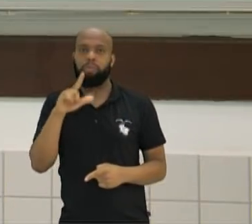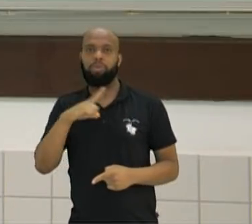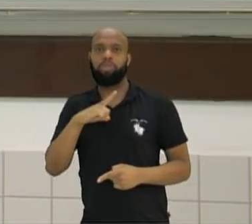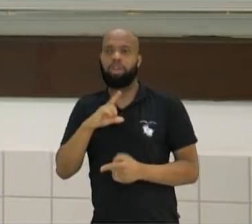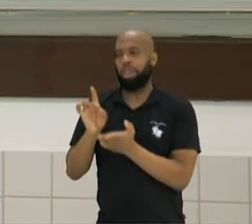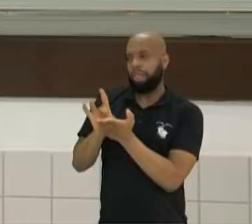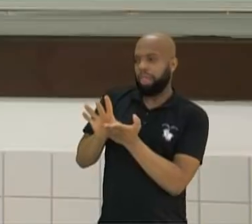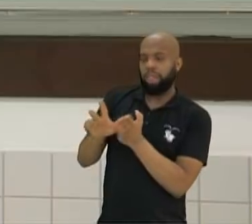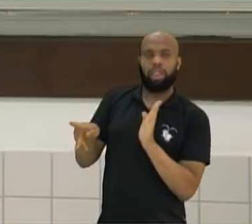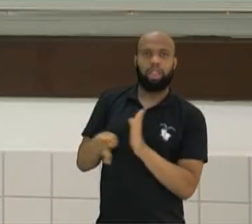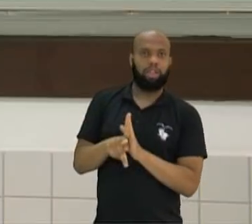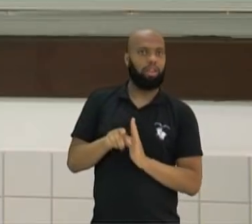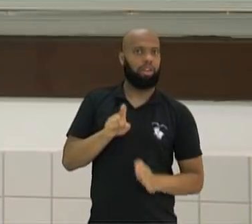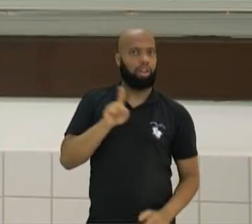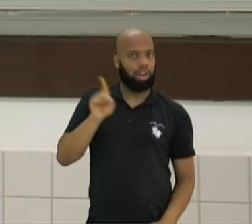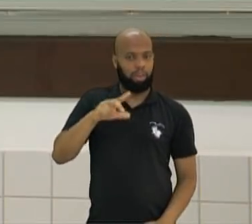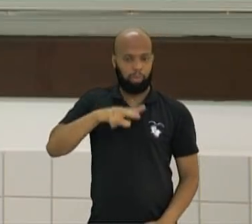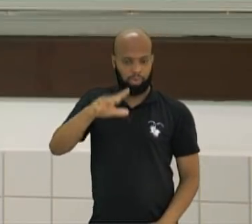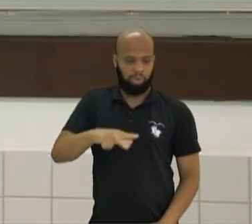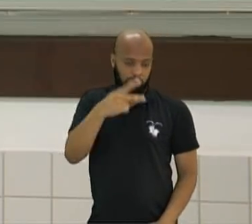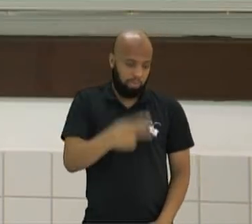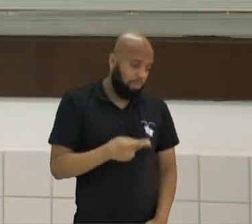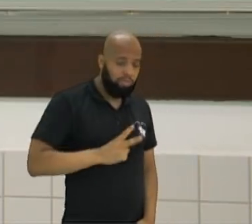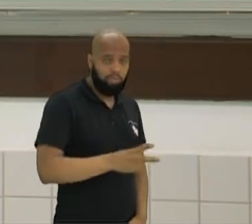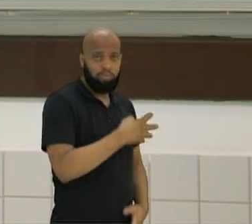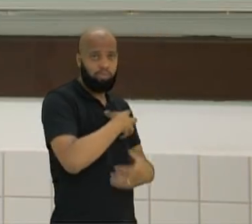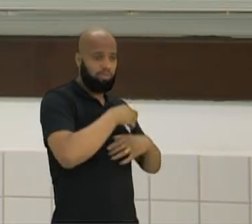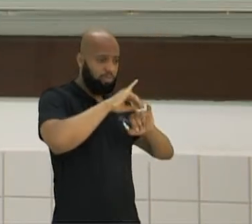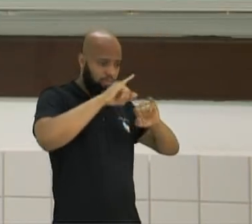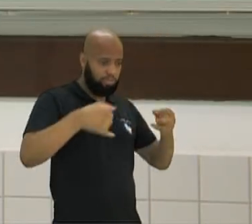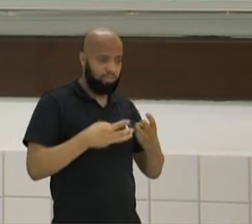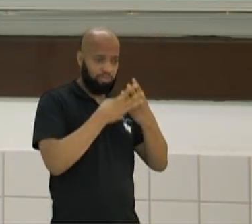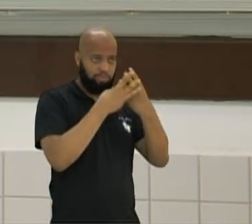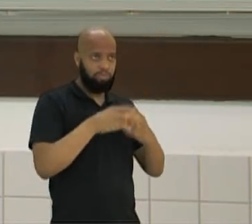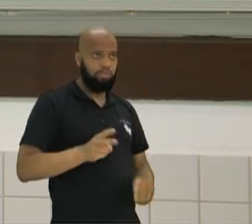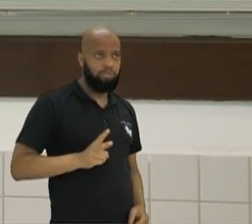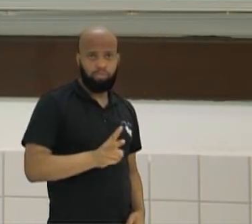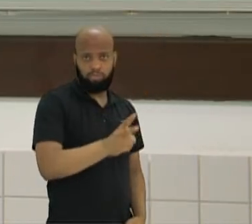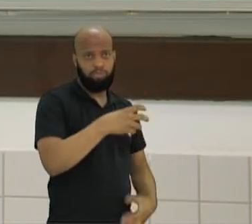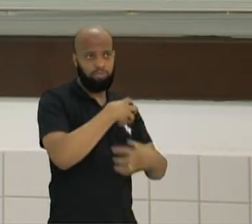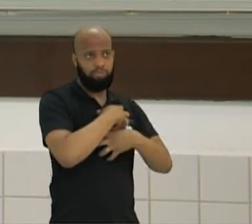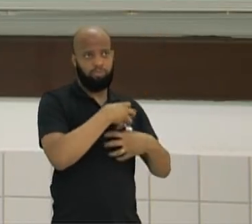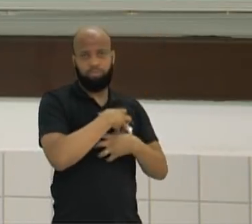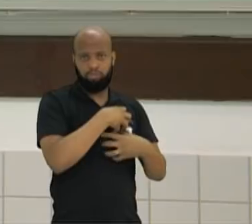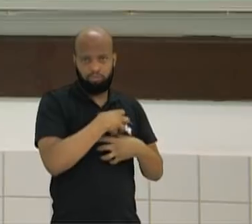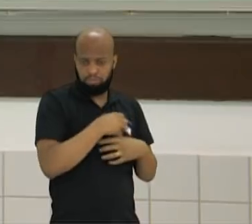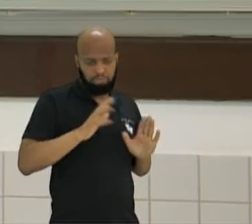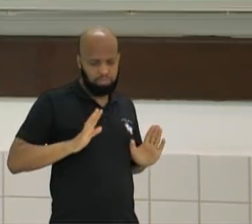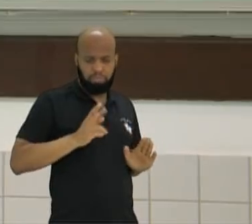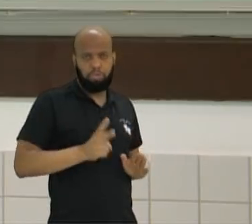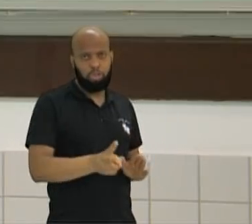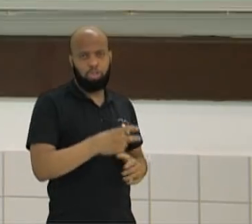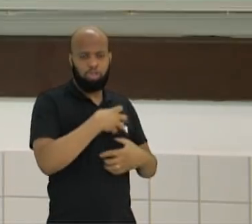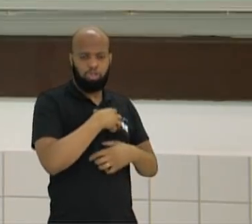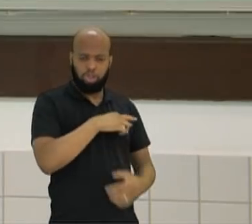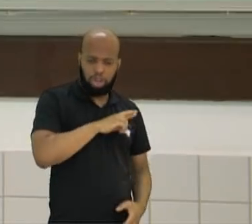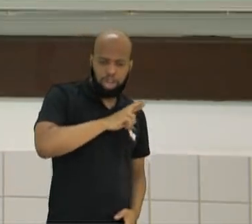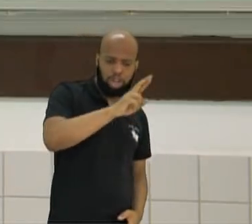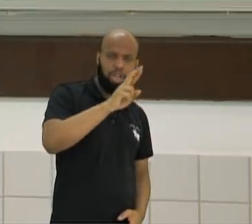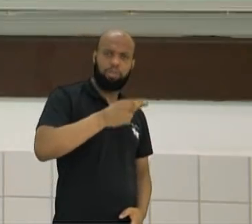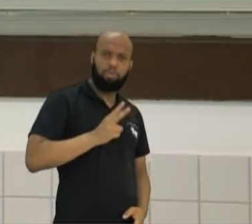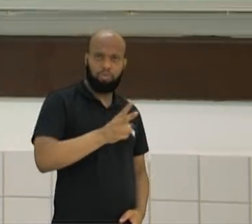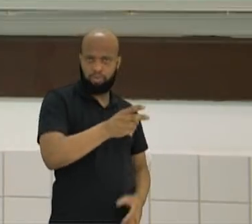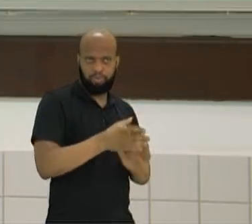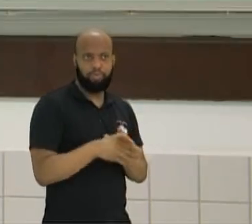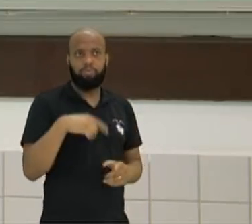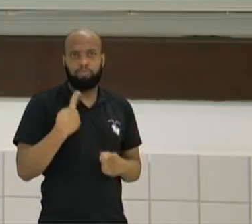cá, continuavam professando, né? A dona Rita Seixas continuava sendo a Maria, como diz outra, a Rita Seixas continuava sendo a